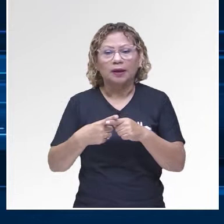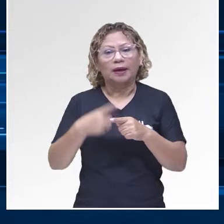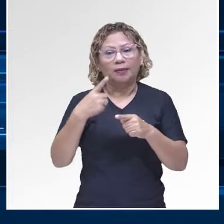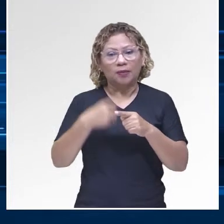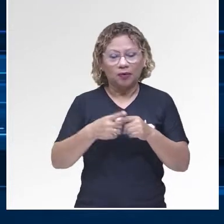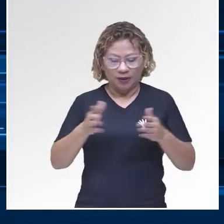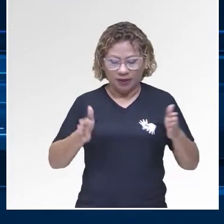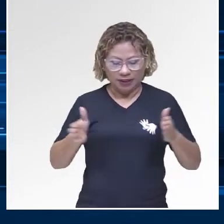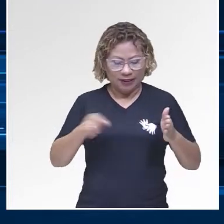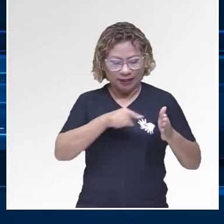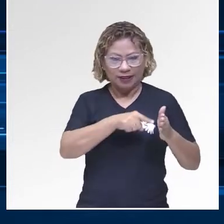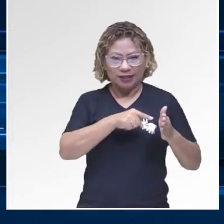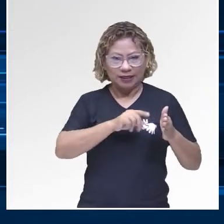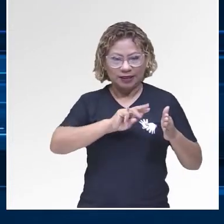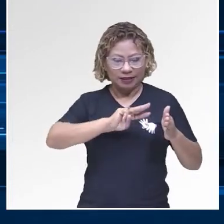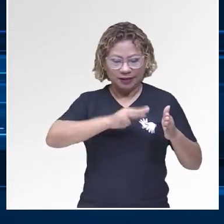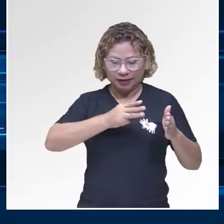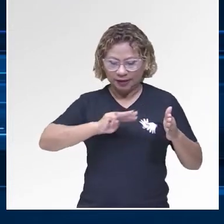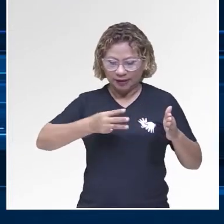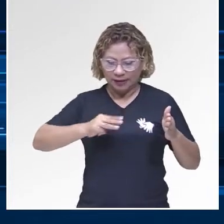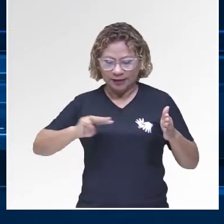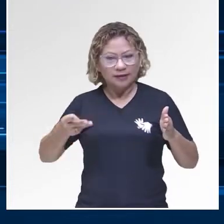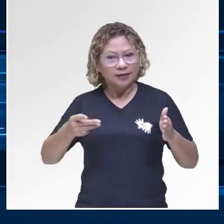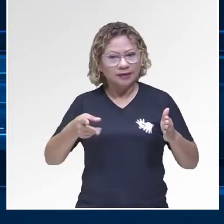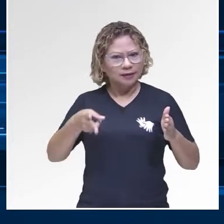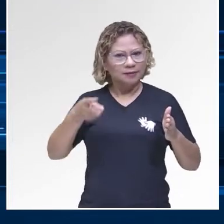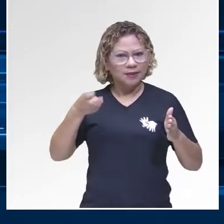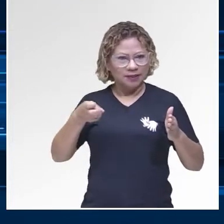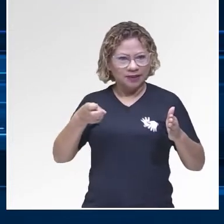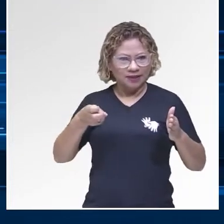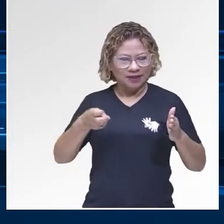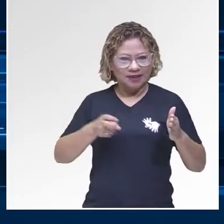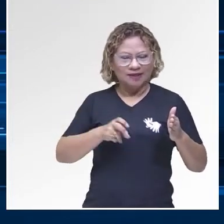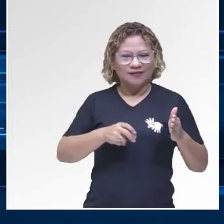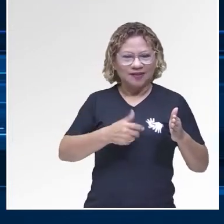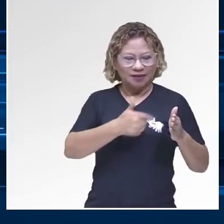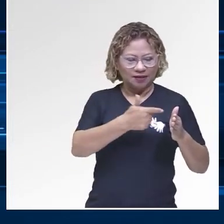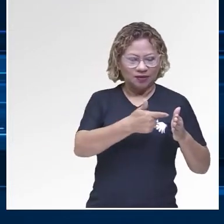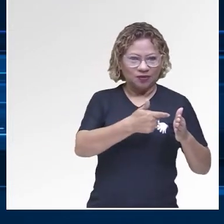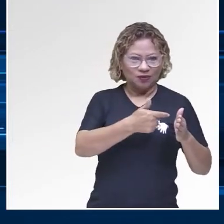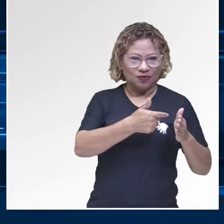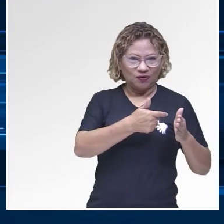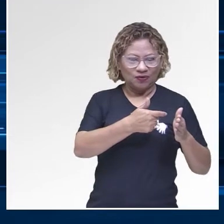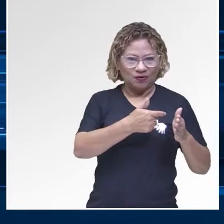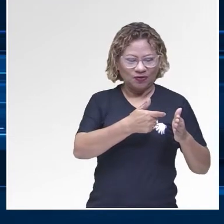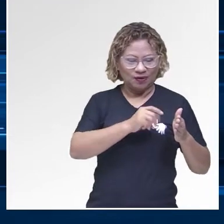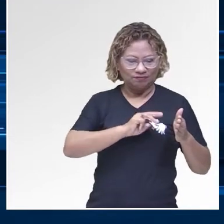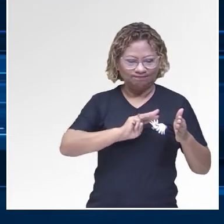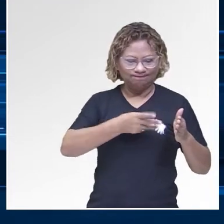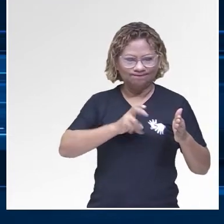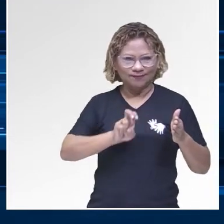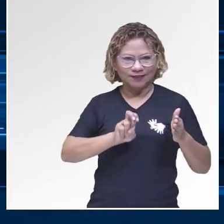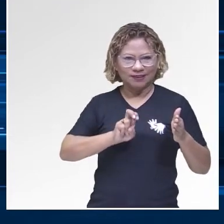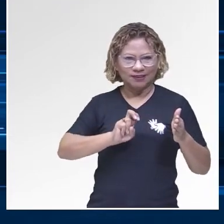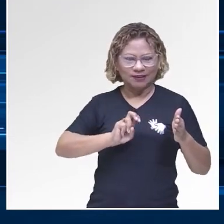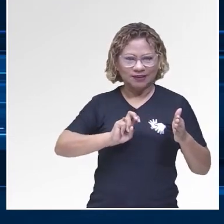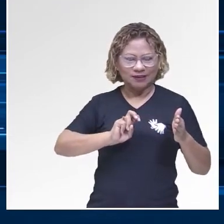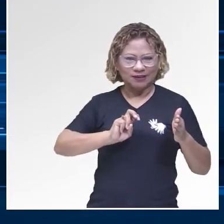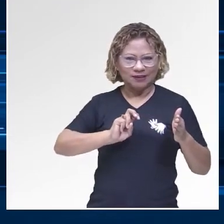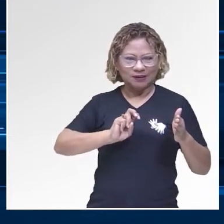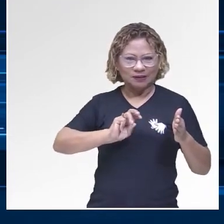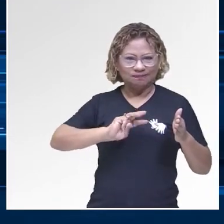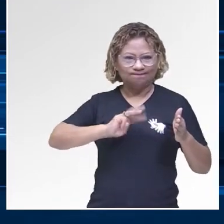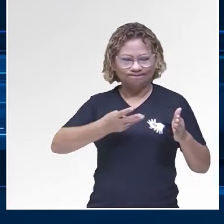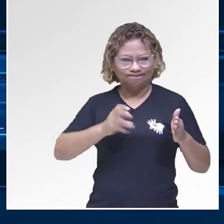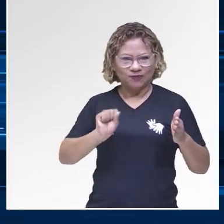ó. 2 mais 3, 5, 5 mais 3, 8, 8 mais 3, 11, 11